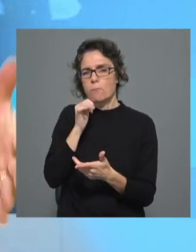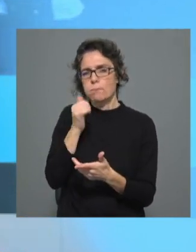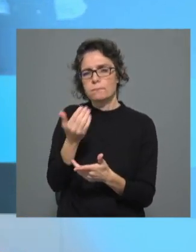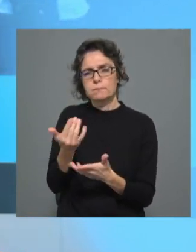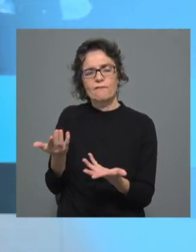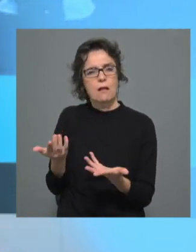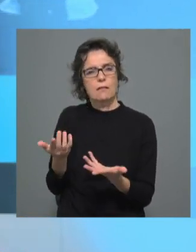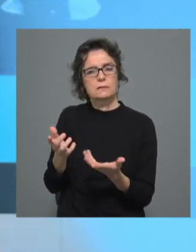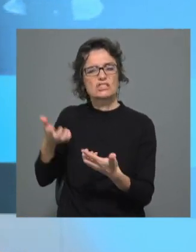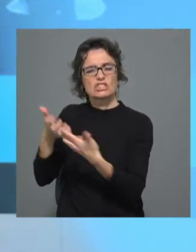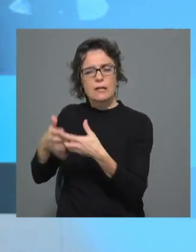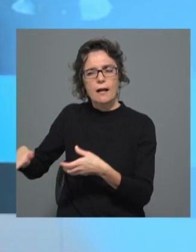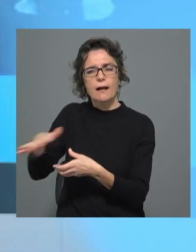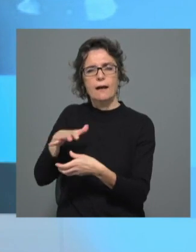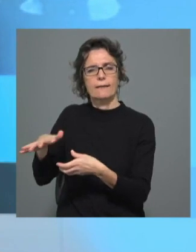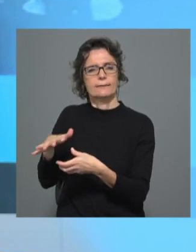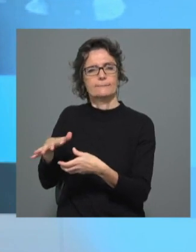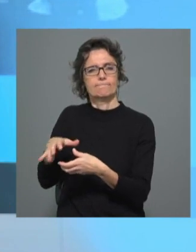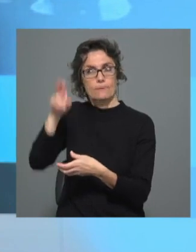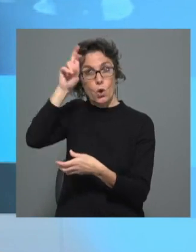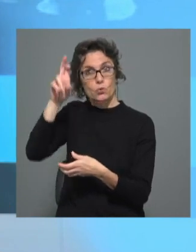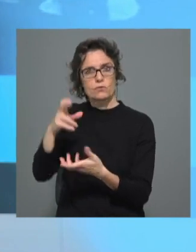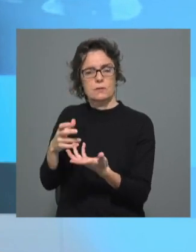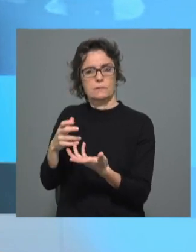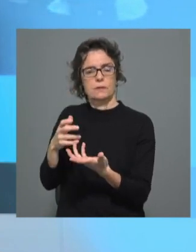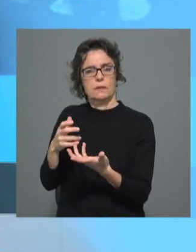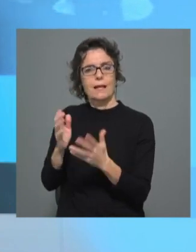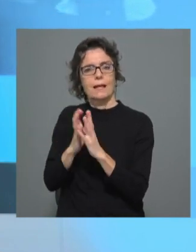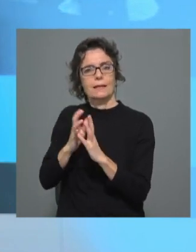aos ambientes bélicos, e nomeadamente à Rússia e à Igreja Ortodoxa Russa.